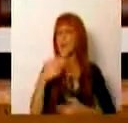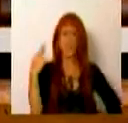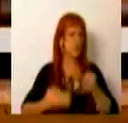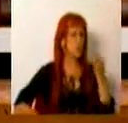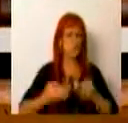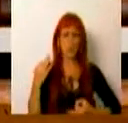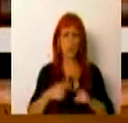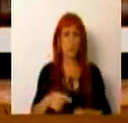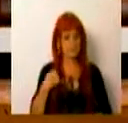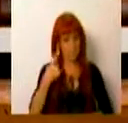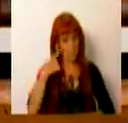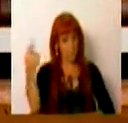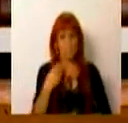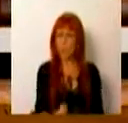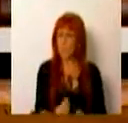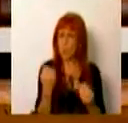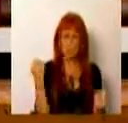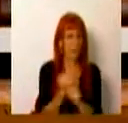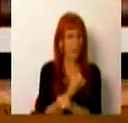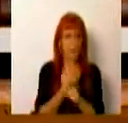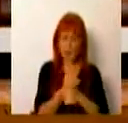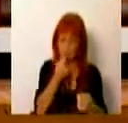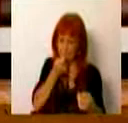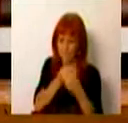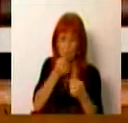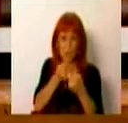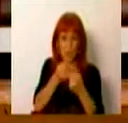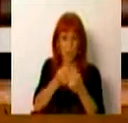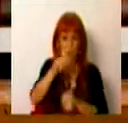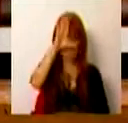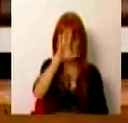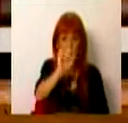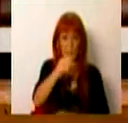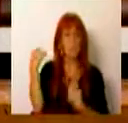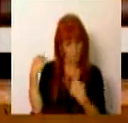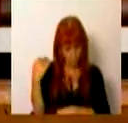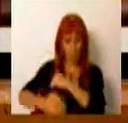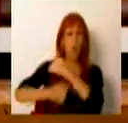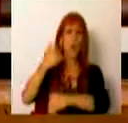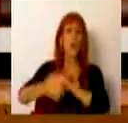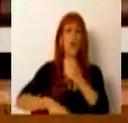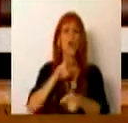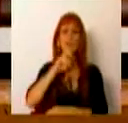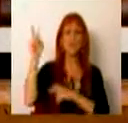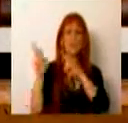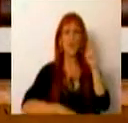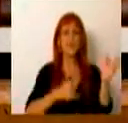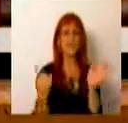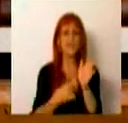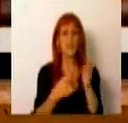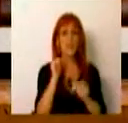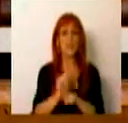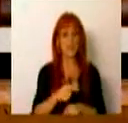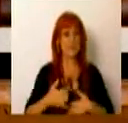justiça reconhecer o extraordinário trabalho de proximidade que o Governo tem feito para responder às